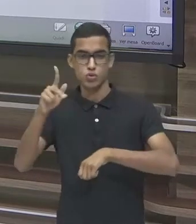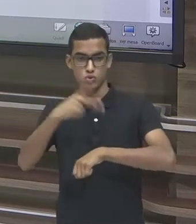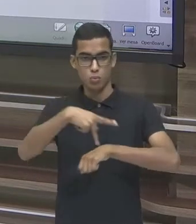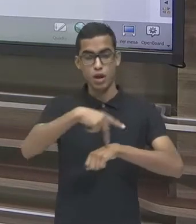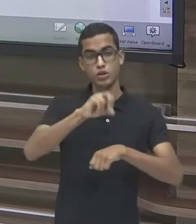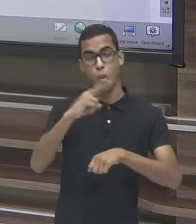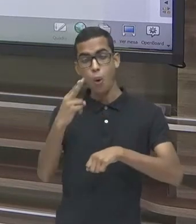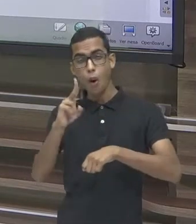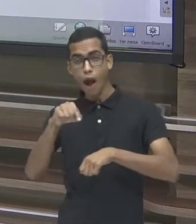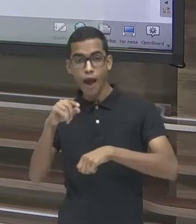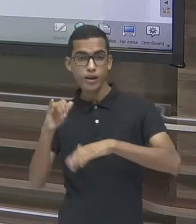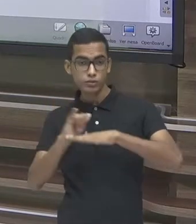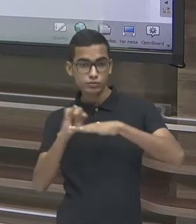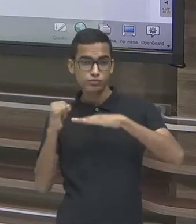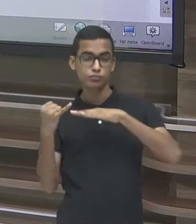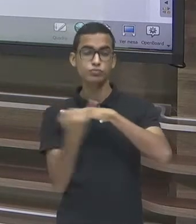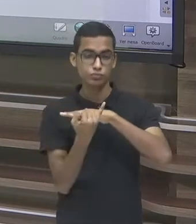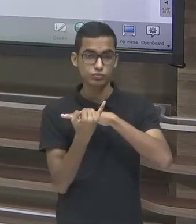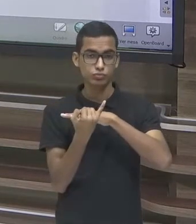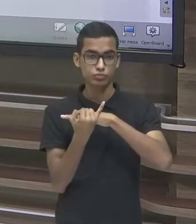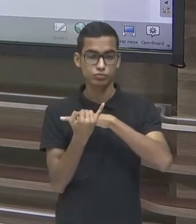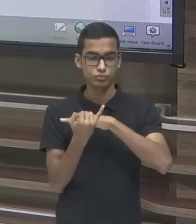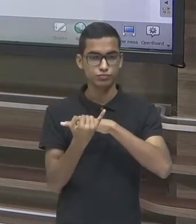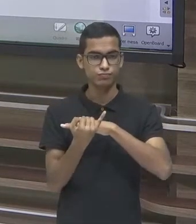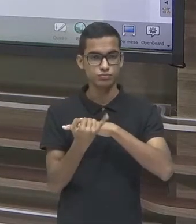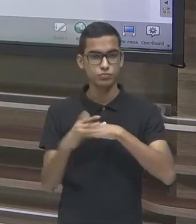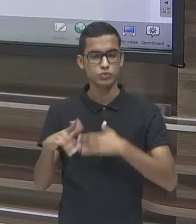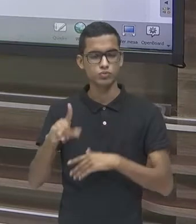ilhas, né? Então a gente pode tentar